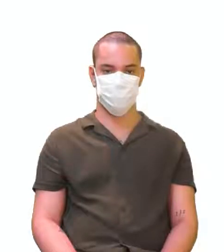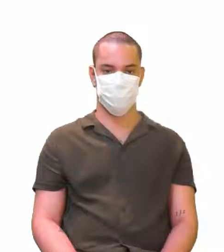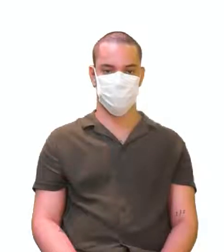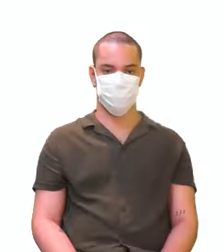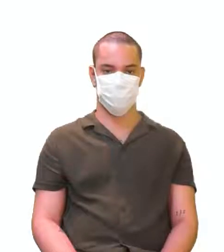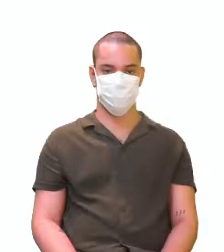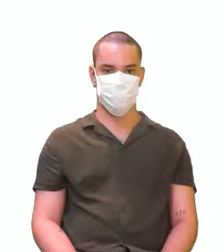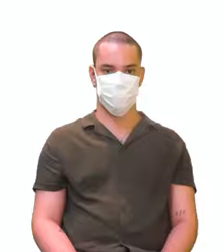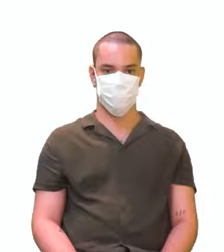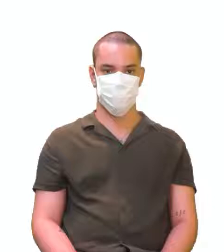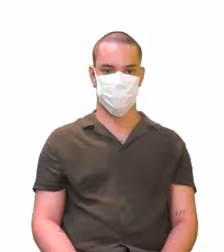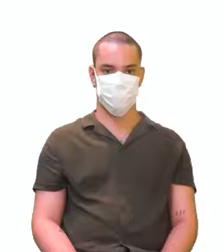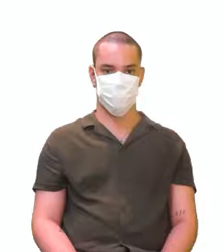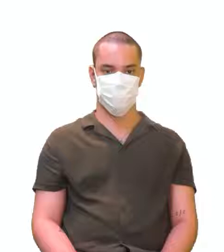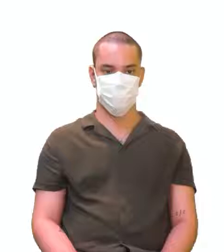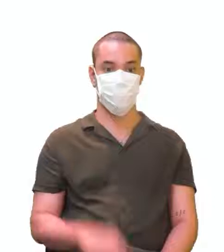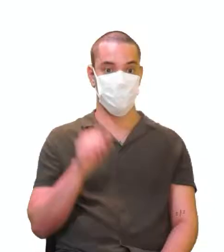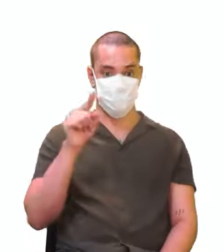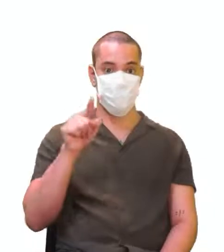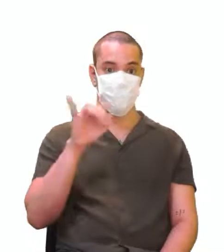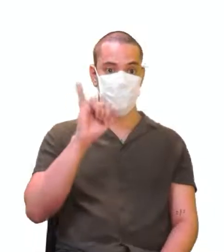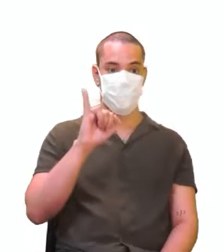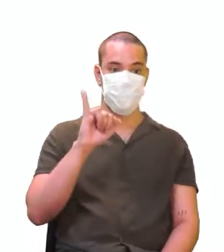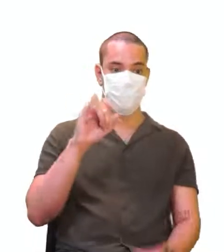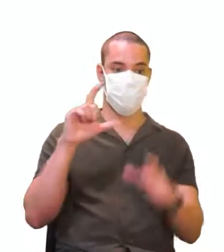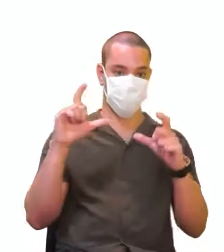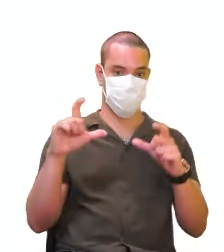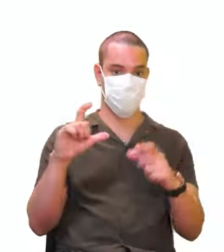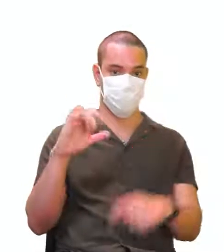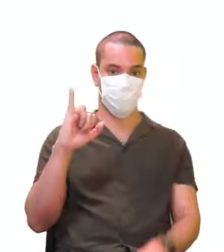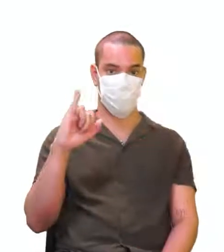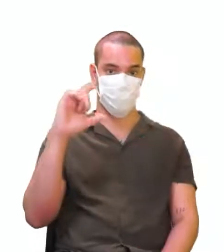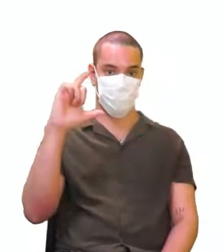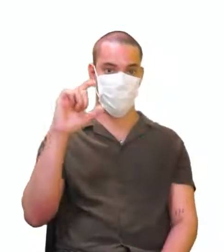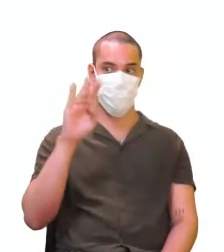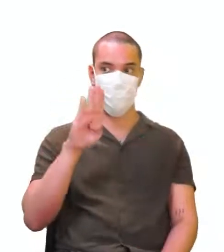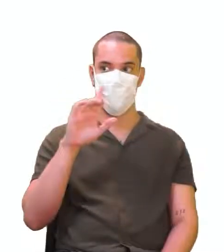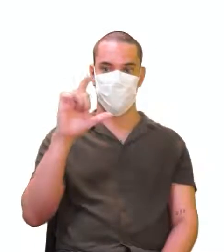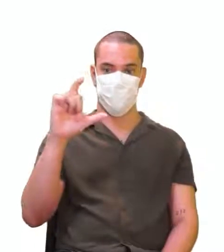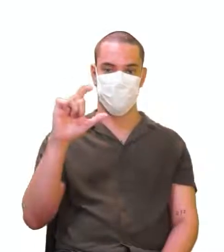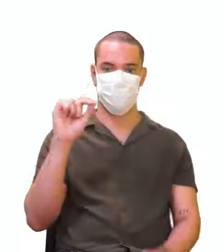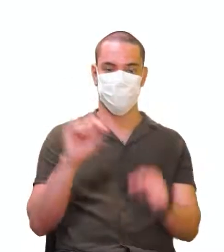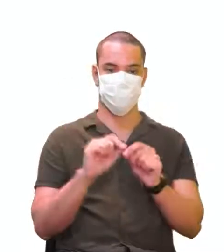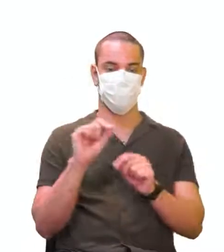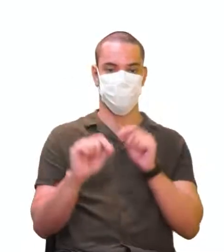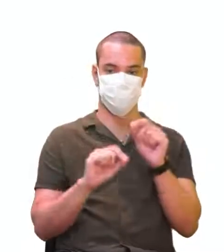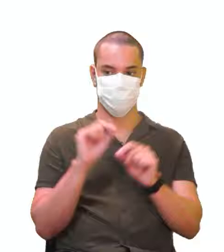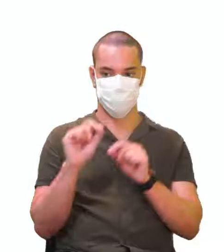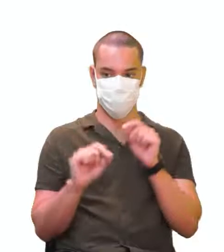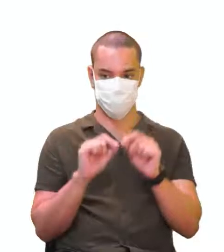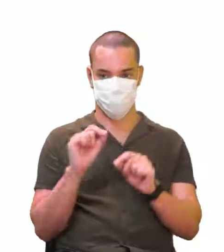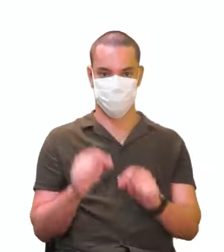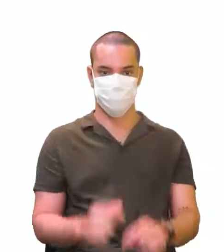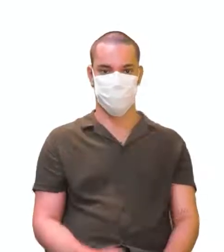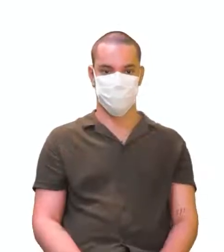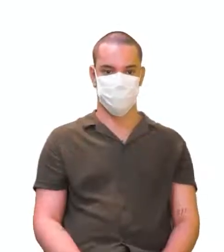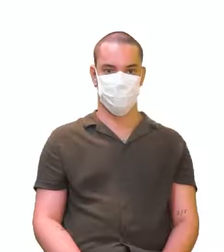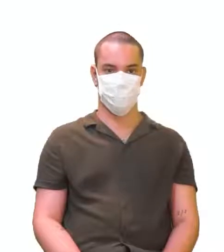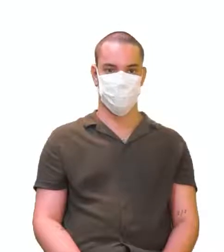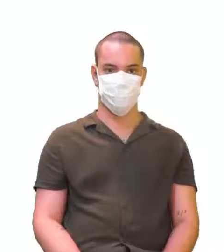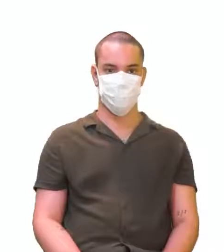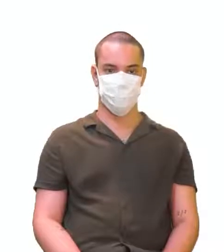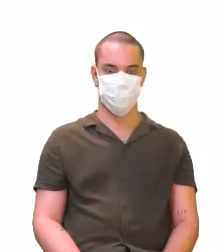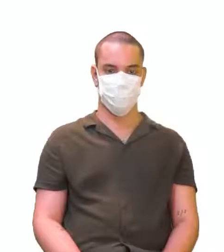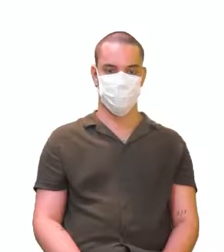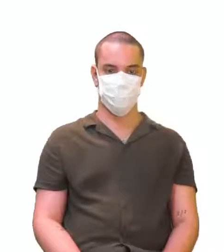Esse isambezão, galera, corresponde... Fazer um convite para ti aqui, professor. Mano, esse isambezão que o professor